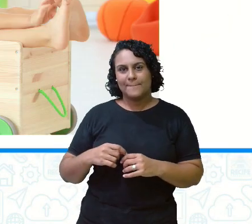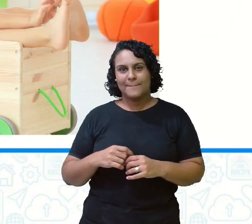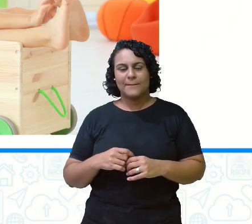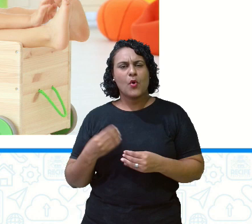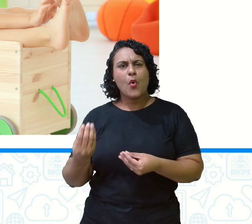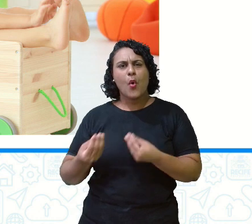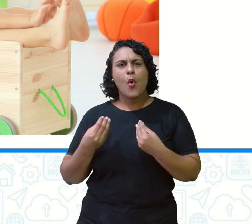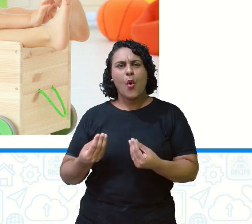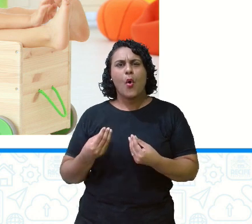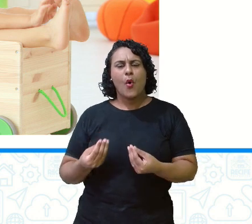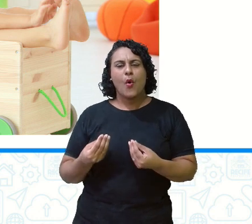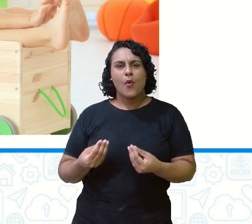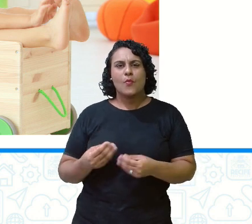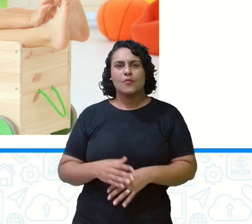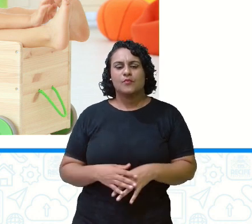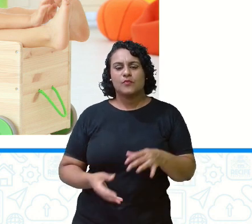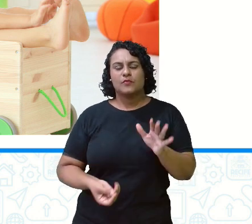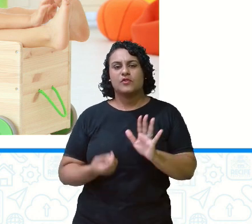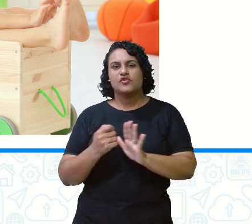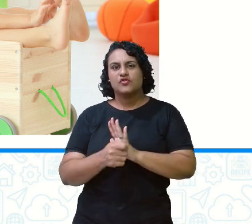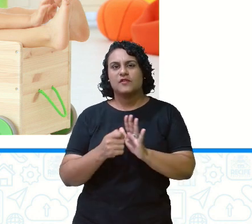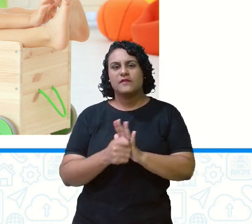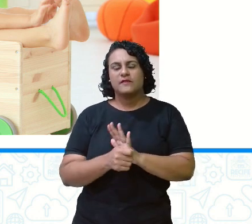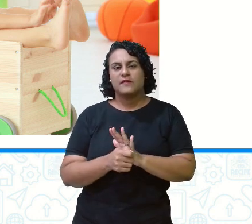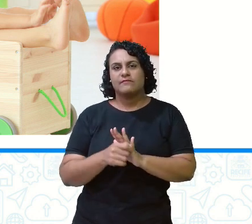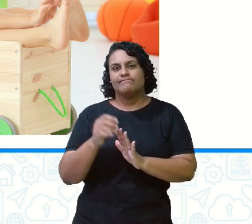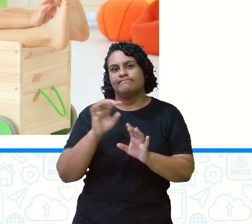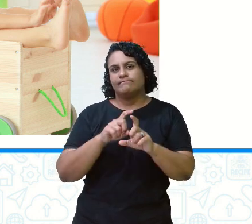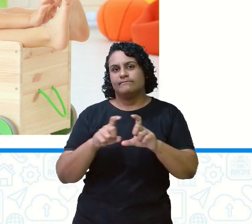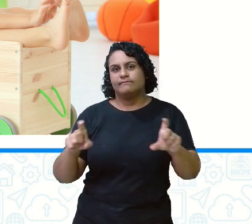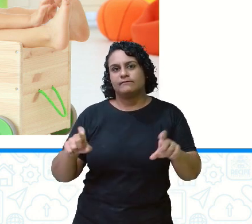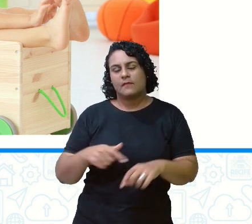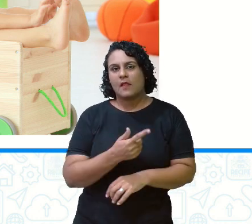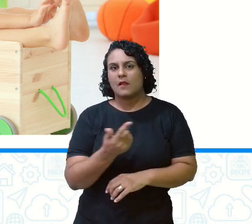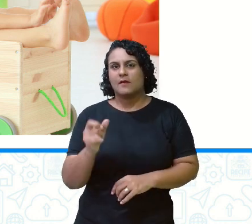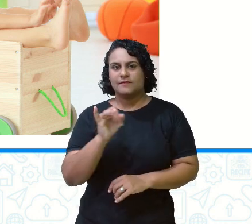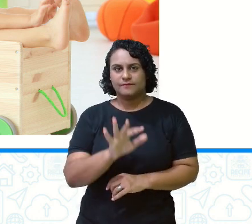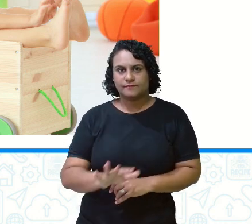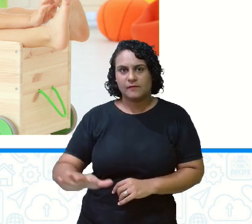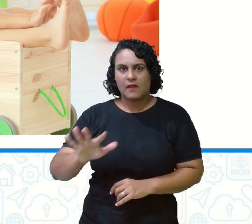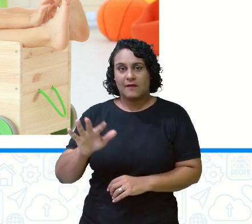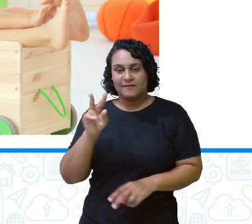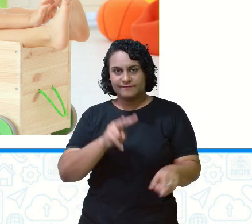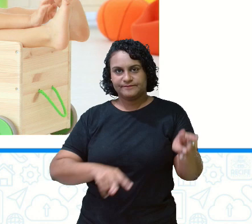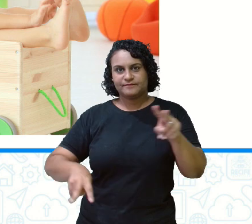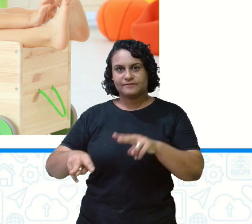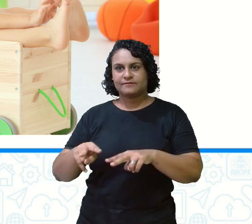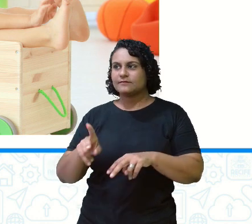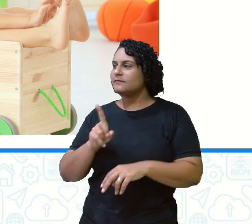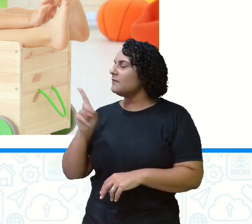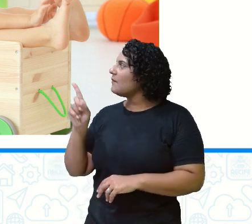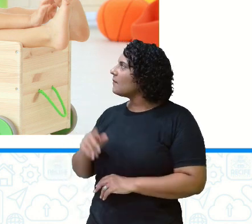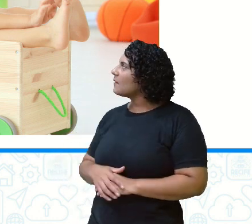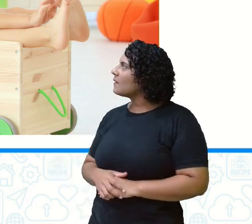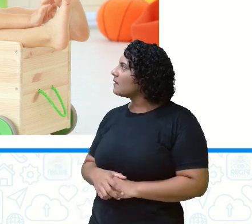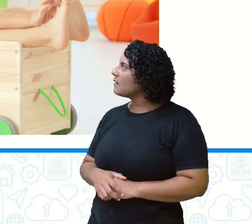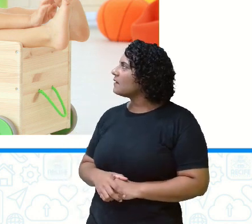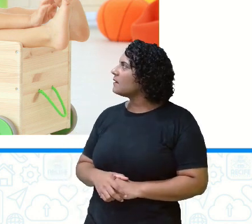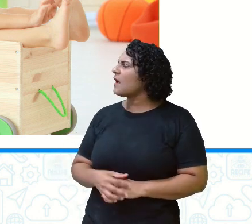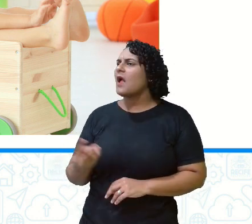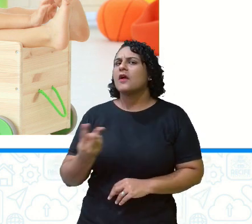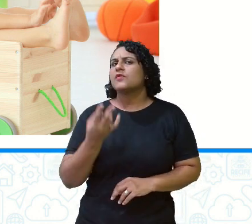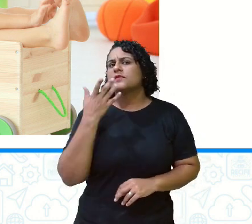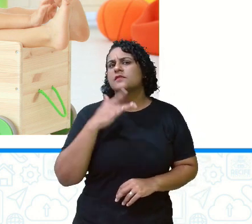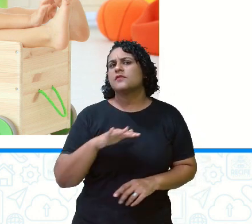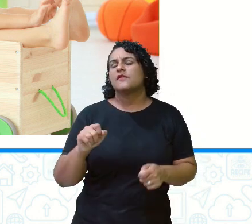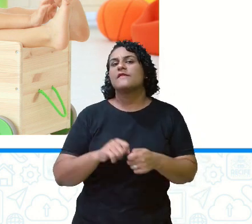ficaria a frase? Observem agora essa outra imagem. O que essas duas crianças estão